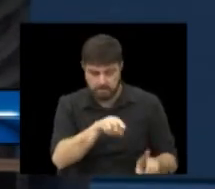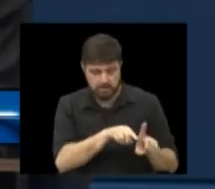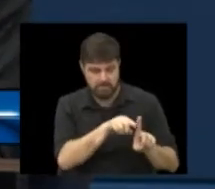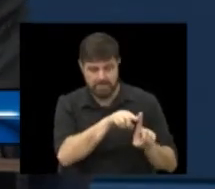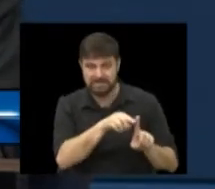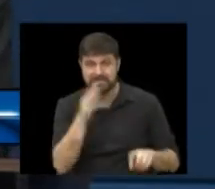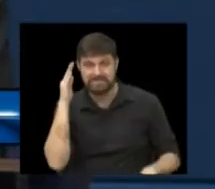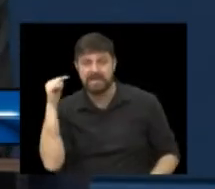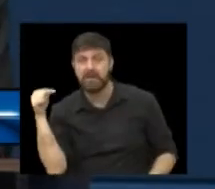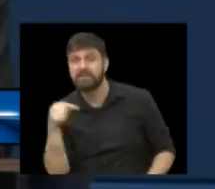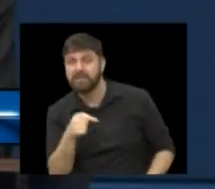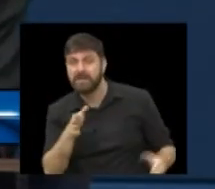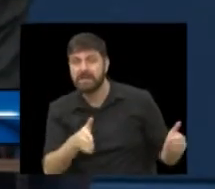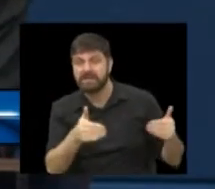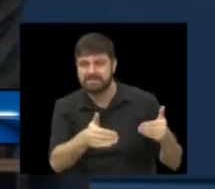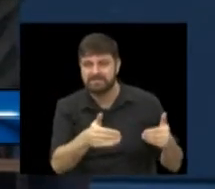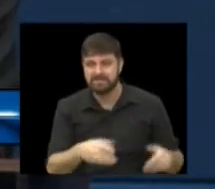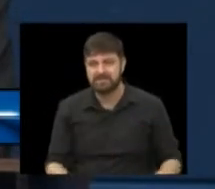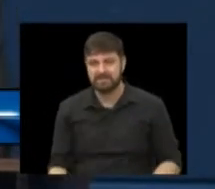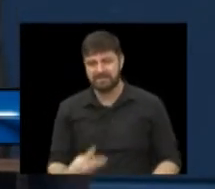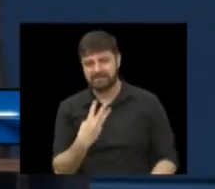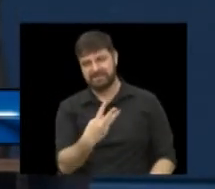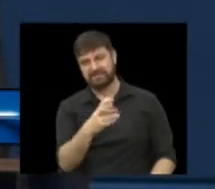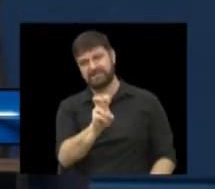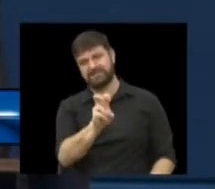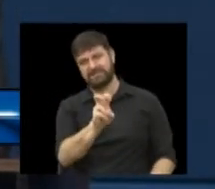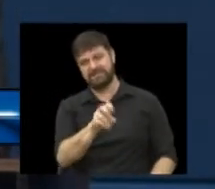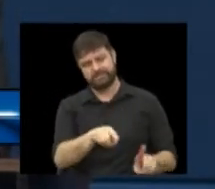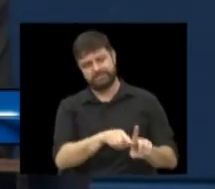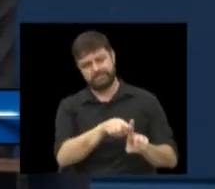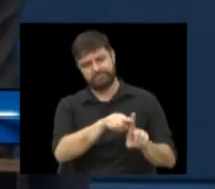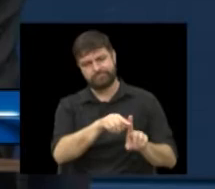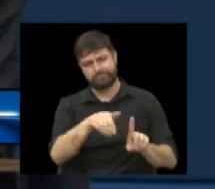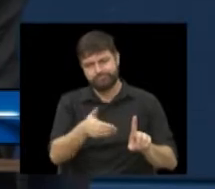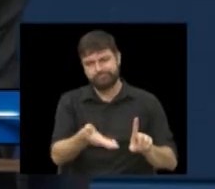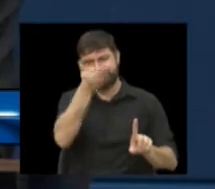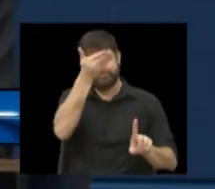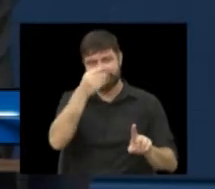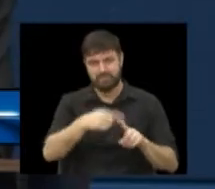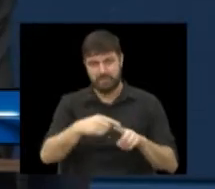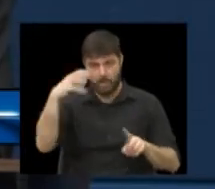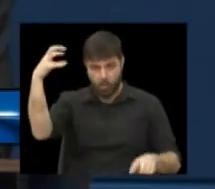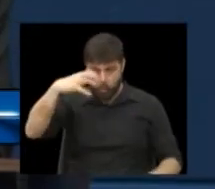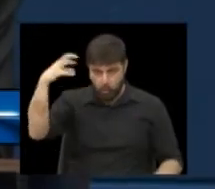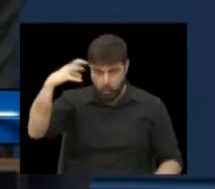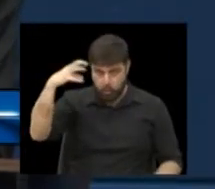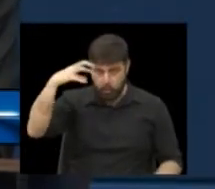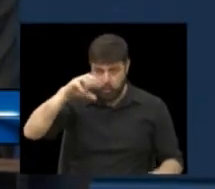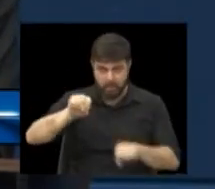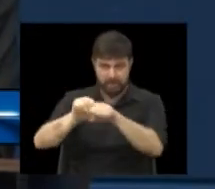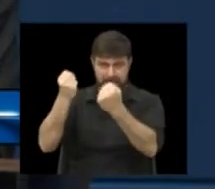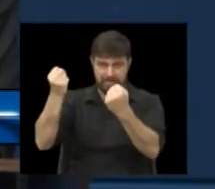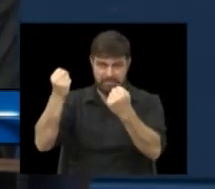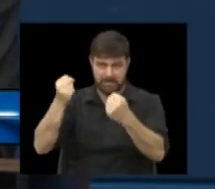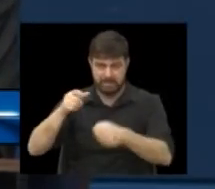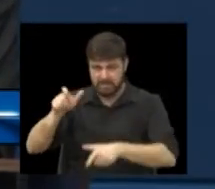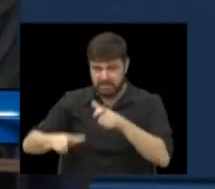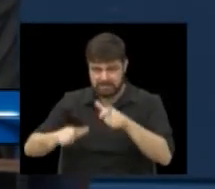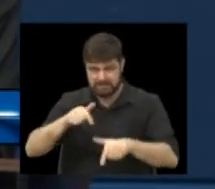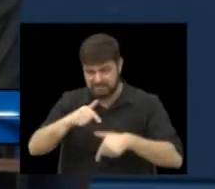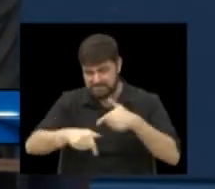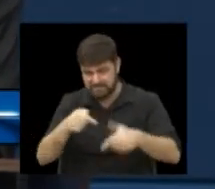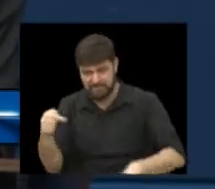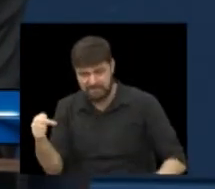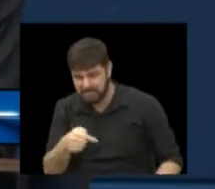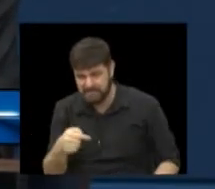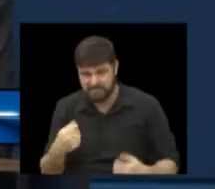que é a temperatura que está ficando na sala? 35 graus. Por quê? Porque o ar-condicionado está quebrado. Os trabalhadores do equipamento